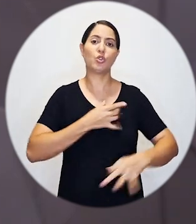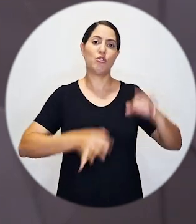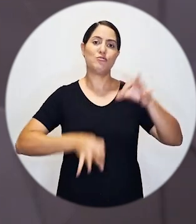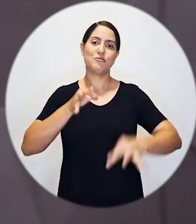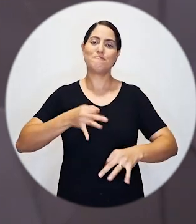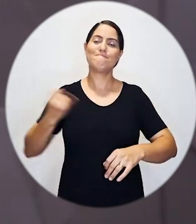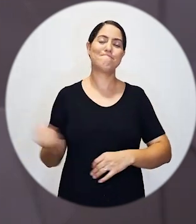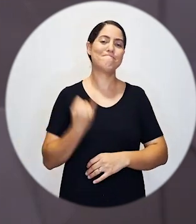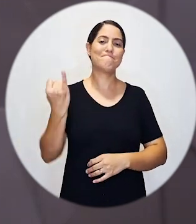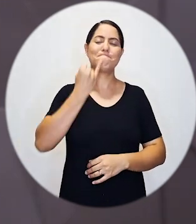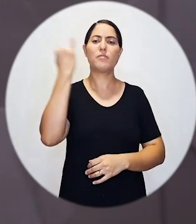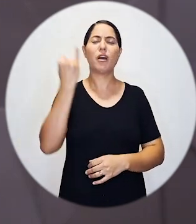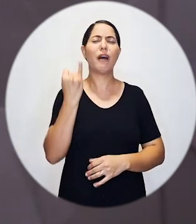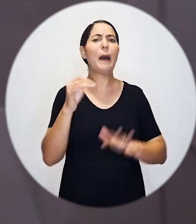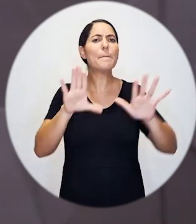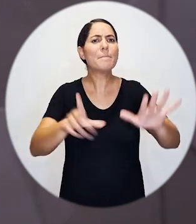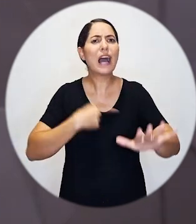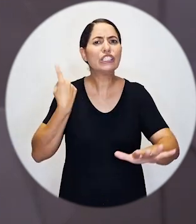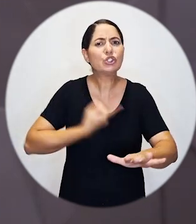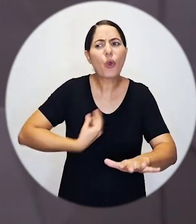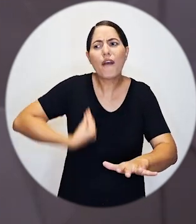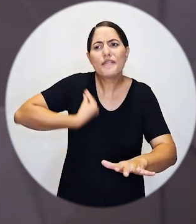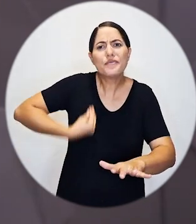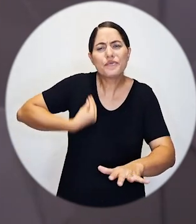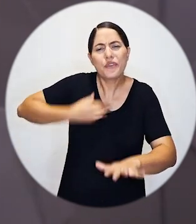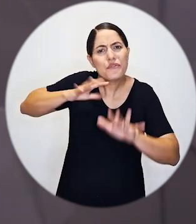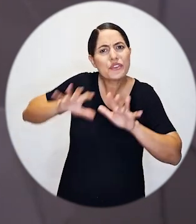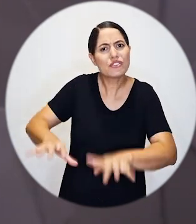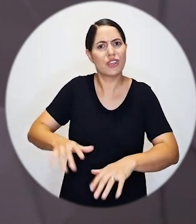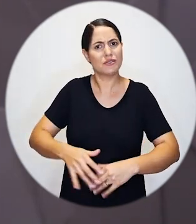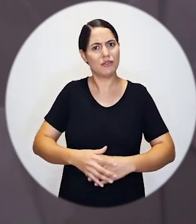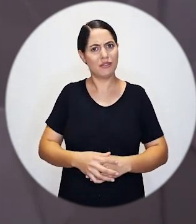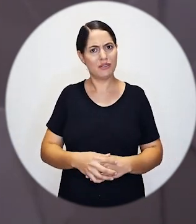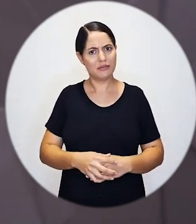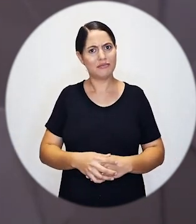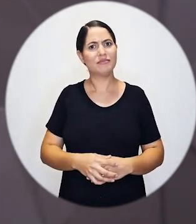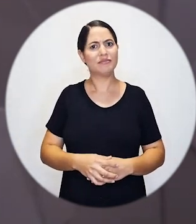essenciais à administração da justiça, mas a gente vive disso.